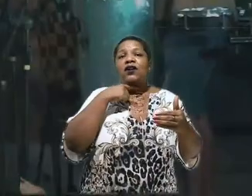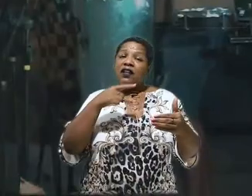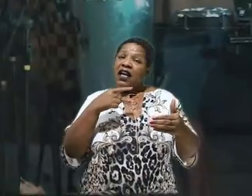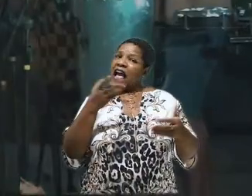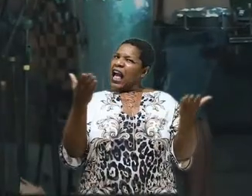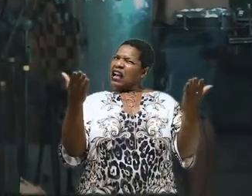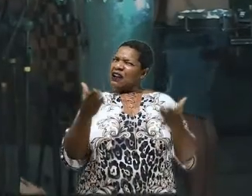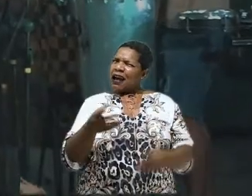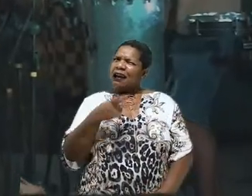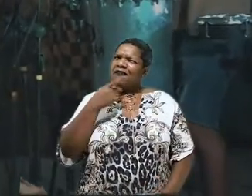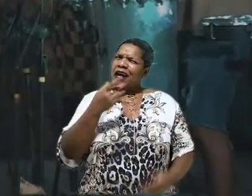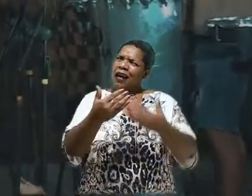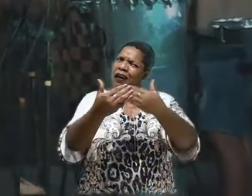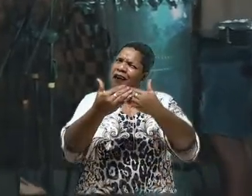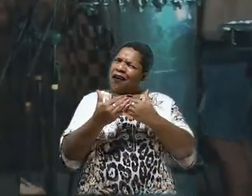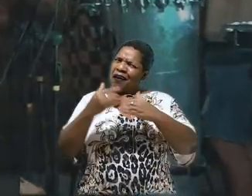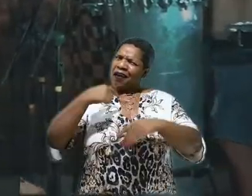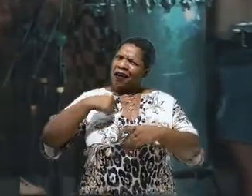fazer